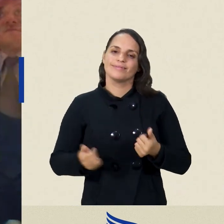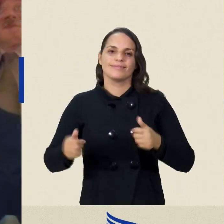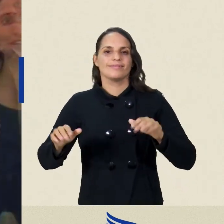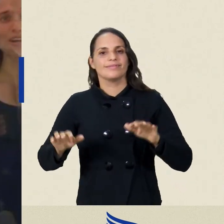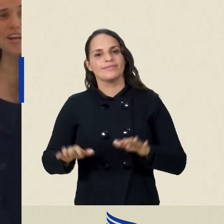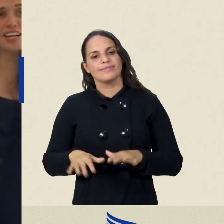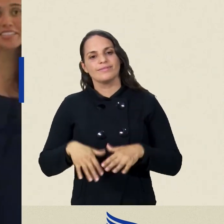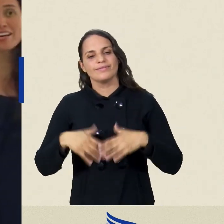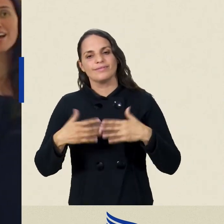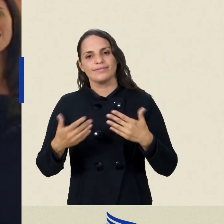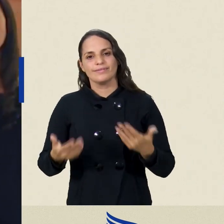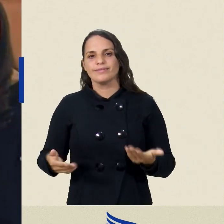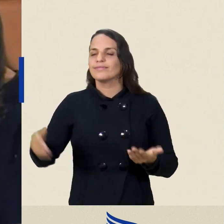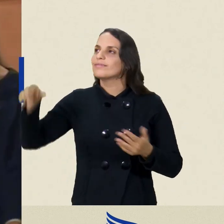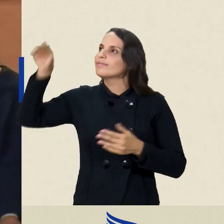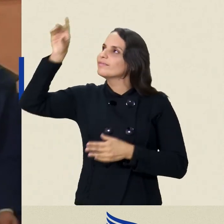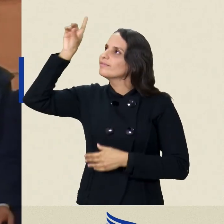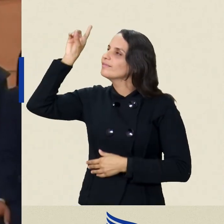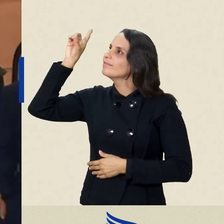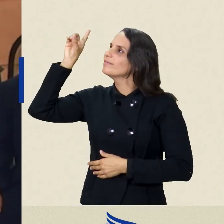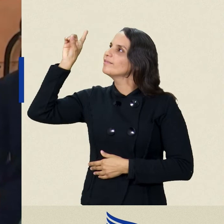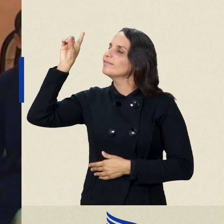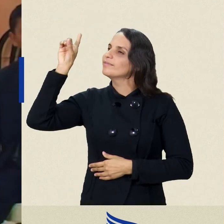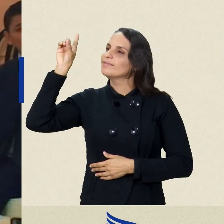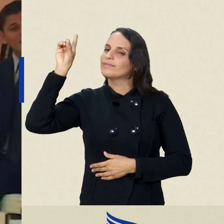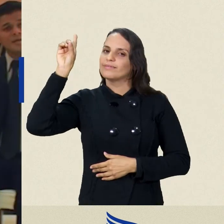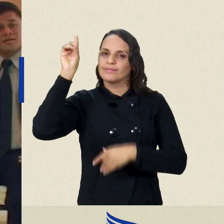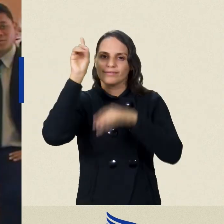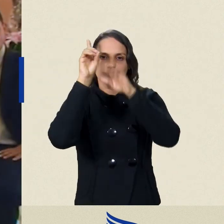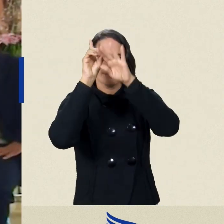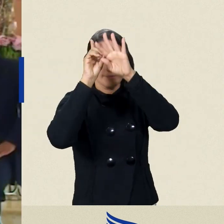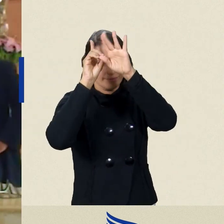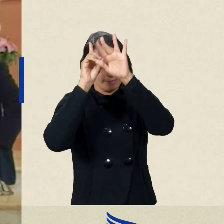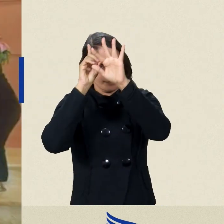receber. Venha agora